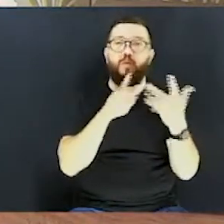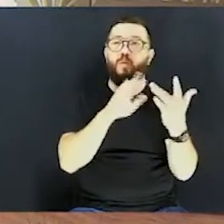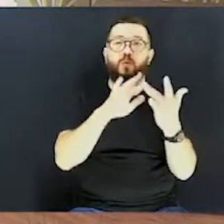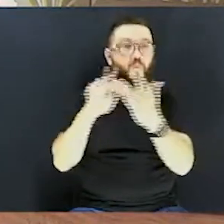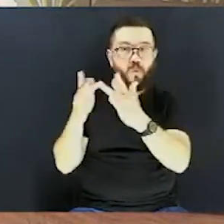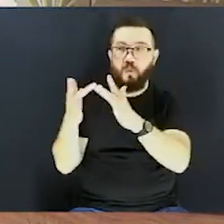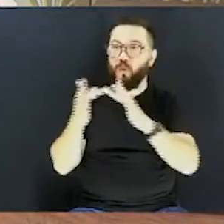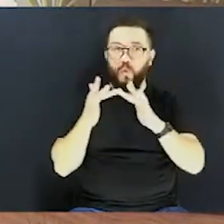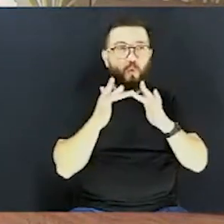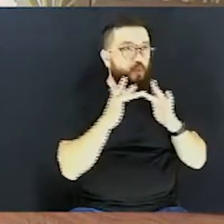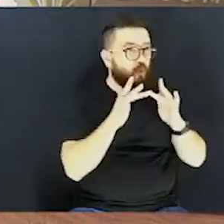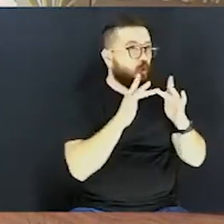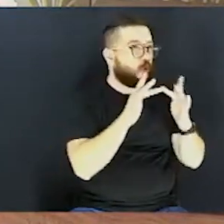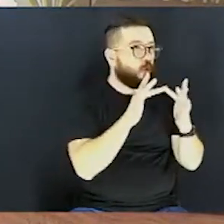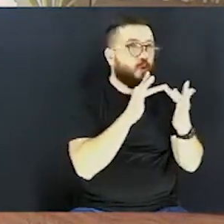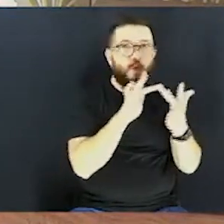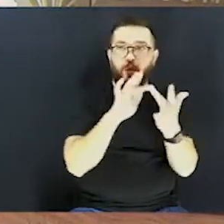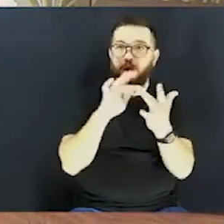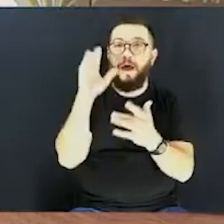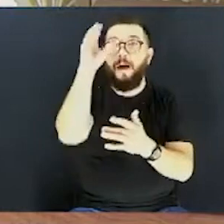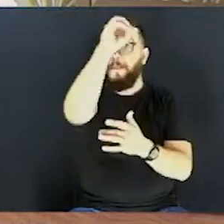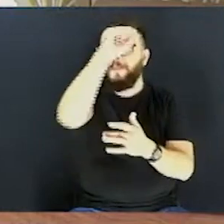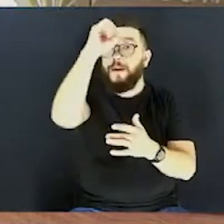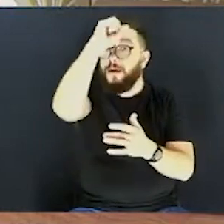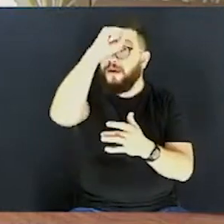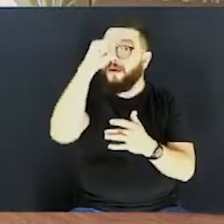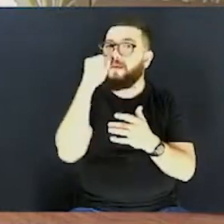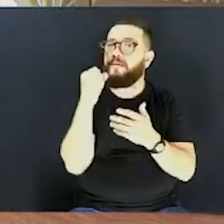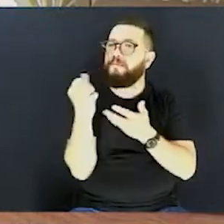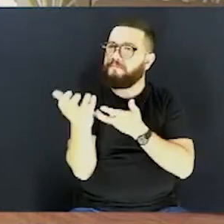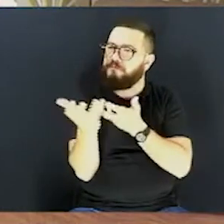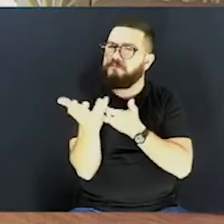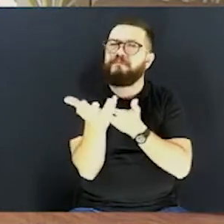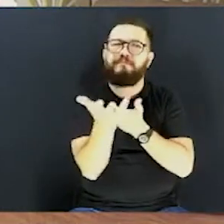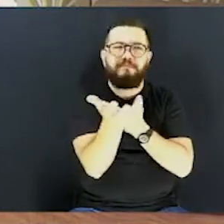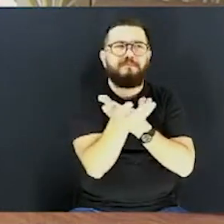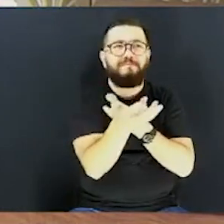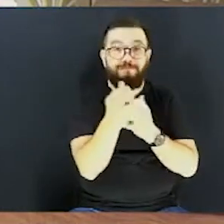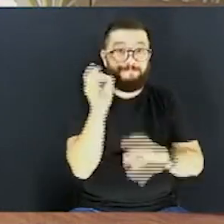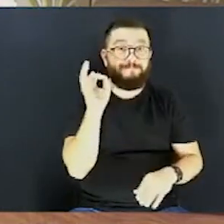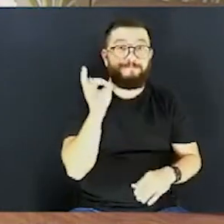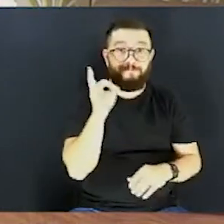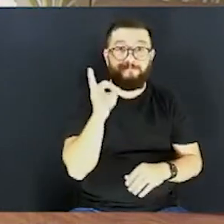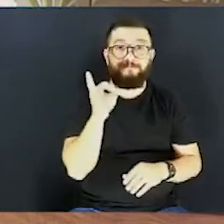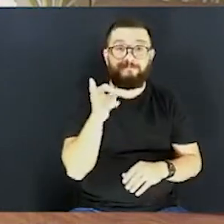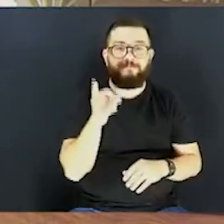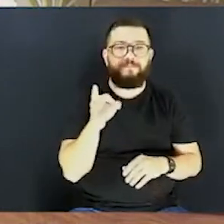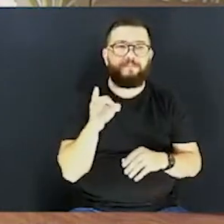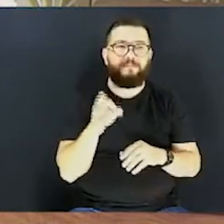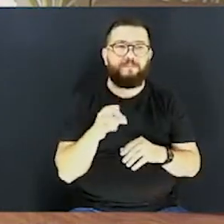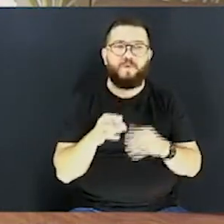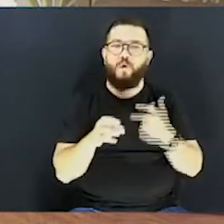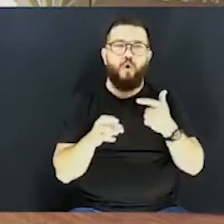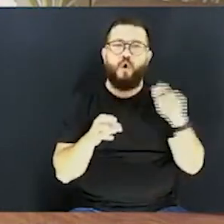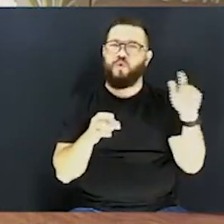maiores conquistas da vida estão exatamente nessa fase. Todo o resto vem depois disso.